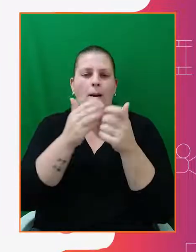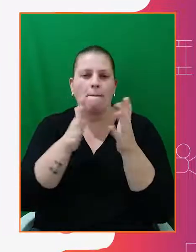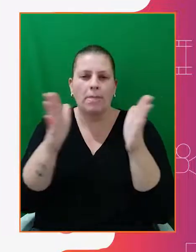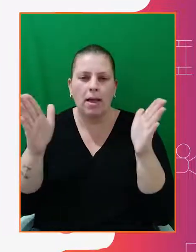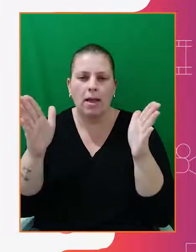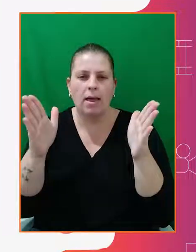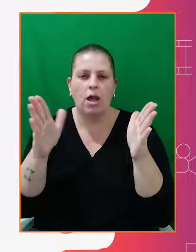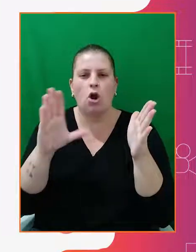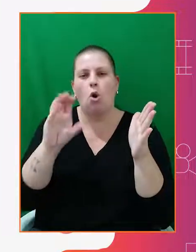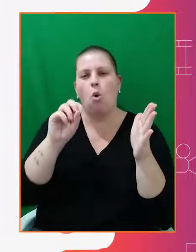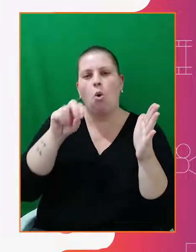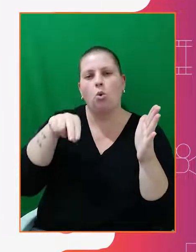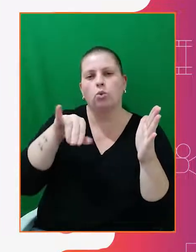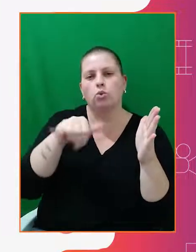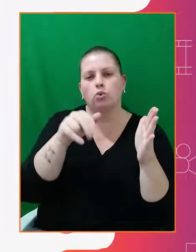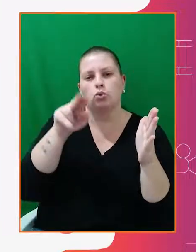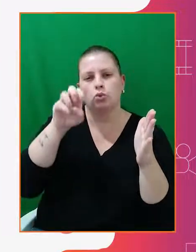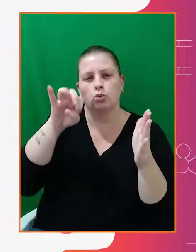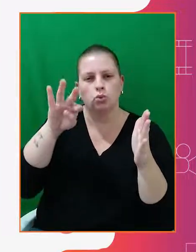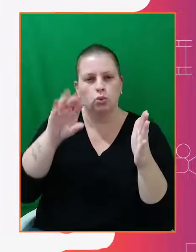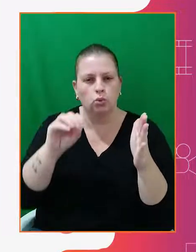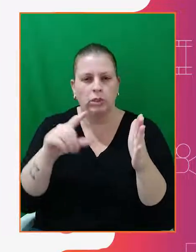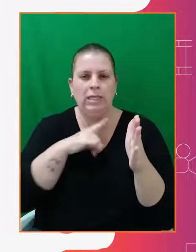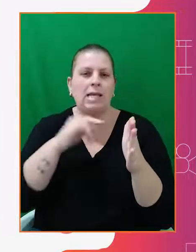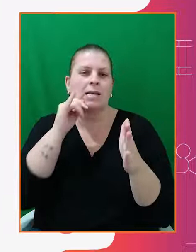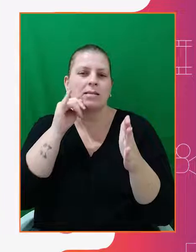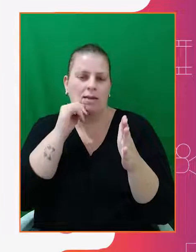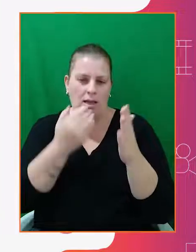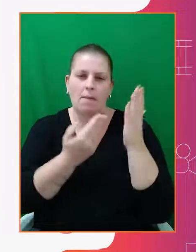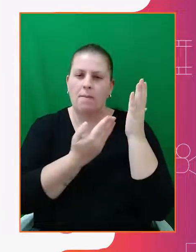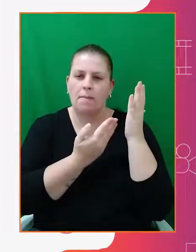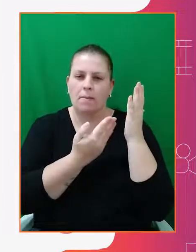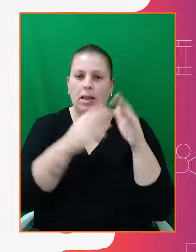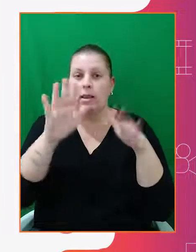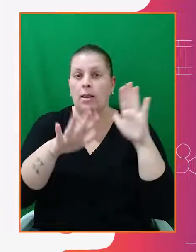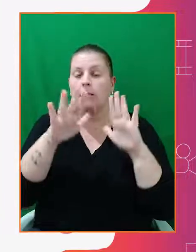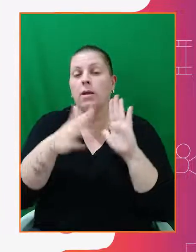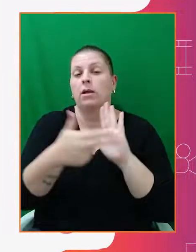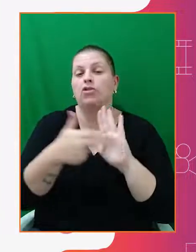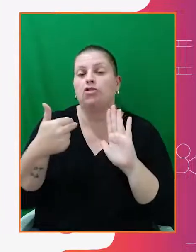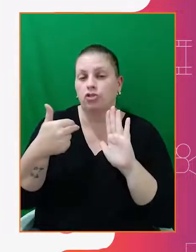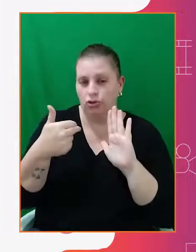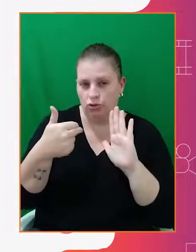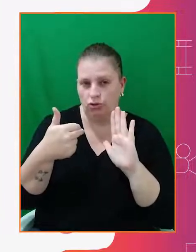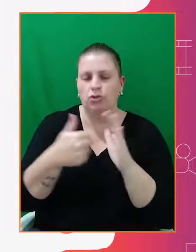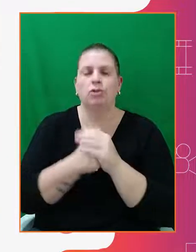mais aberto, ou um plano conjunto, dependendo do autor,